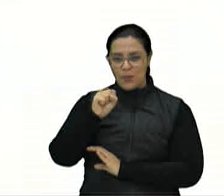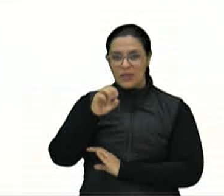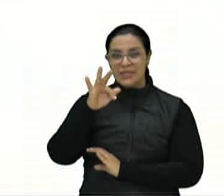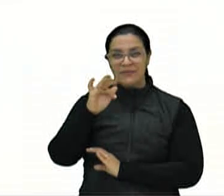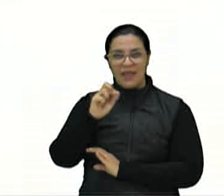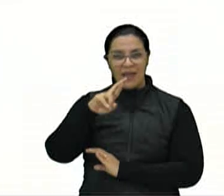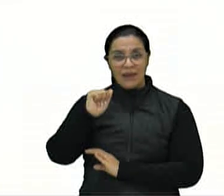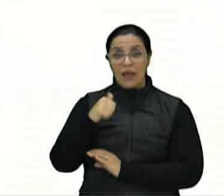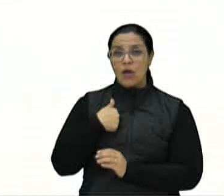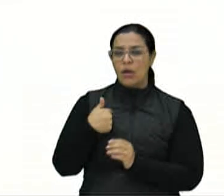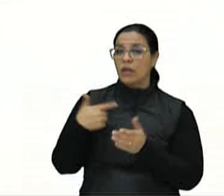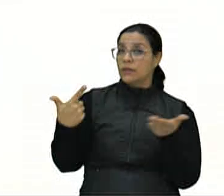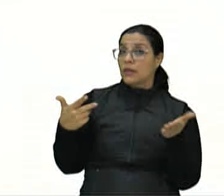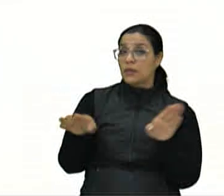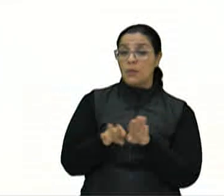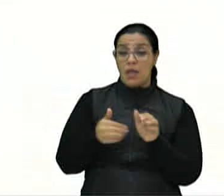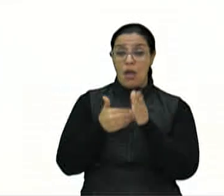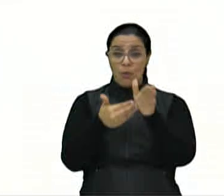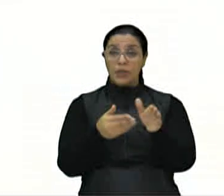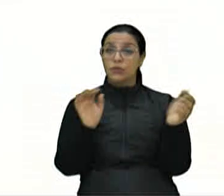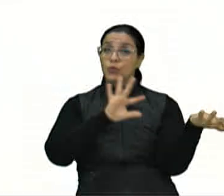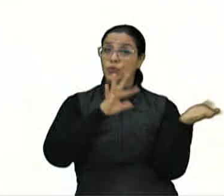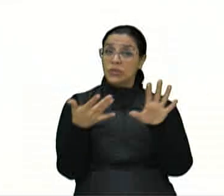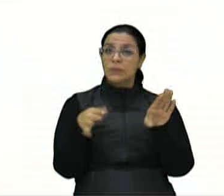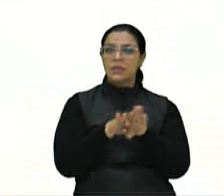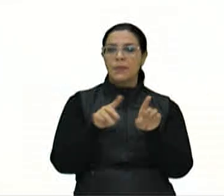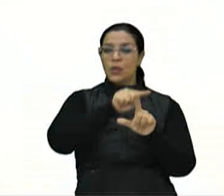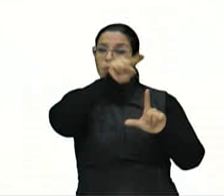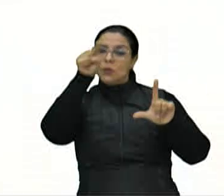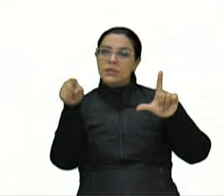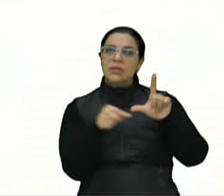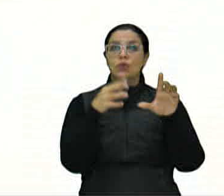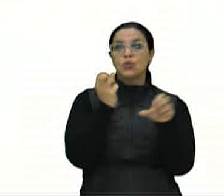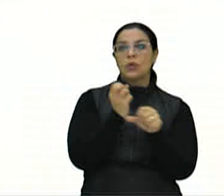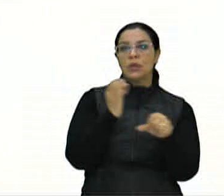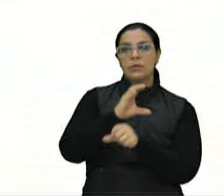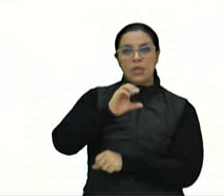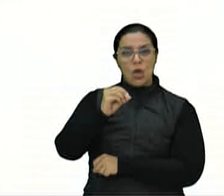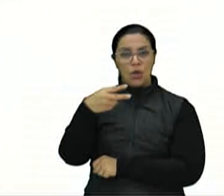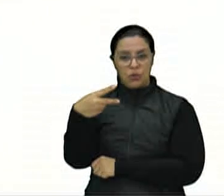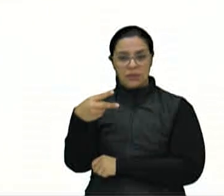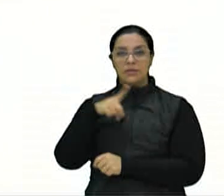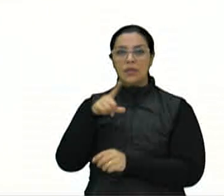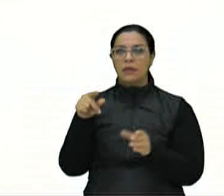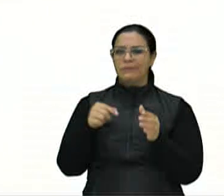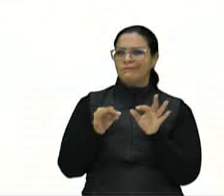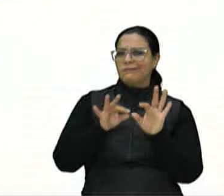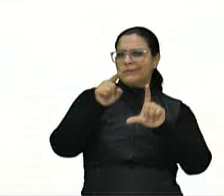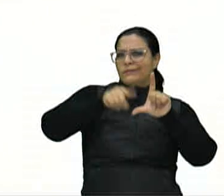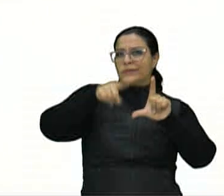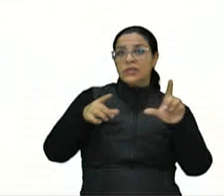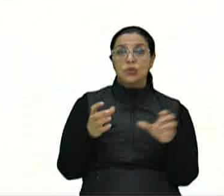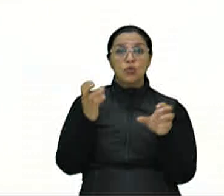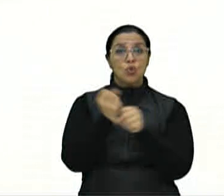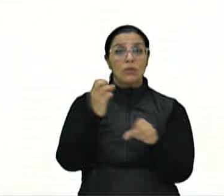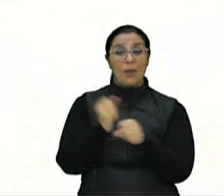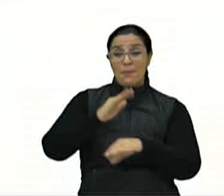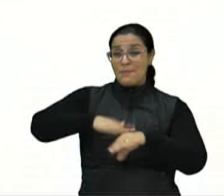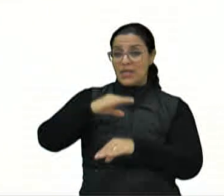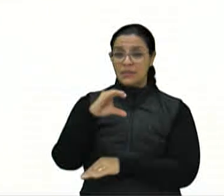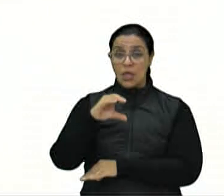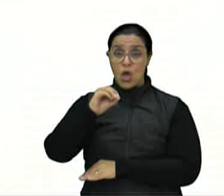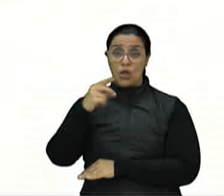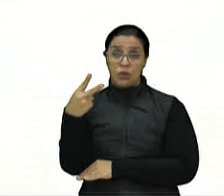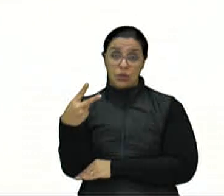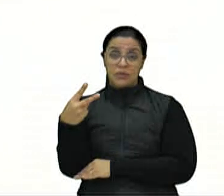2100, modelos de acompanhamento de clima e ciclo de carbono projetam aumentos da concentração de CO2.